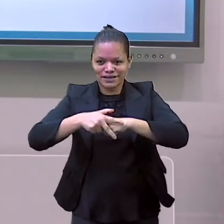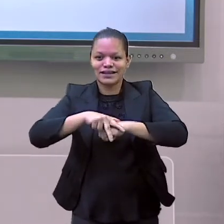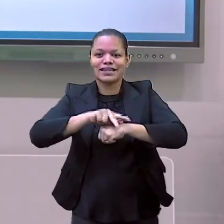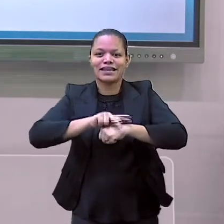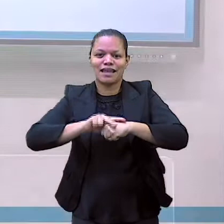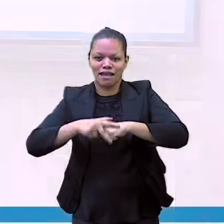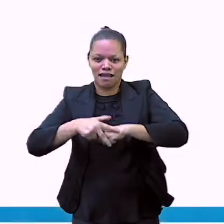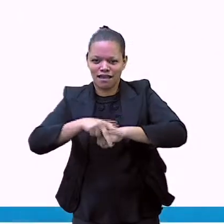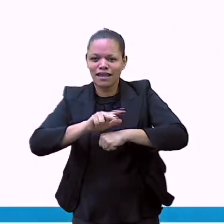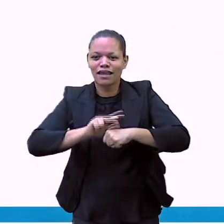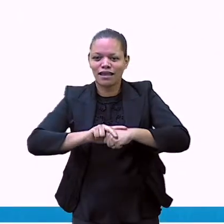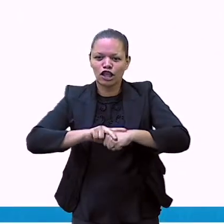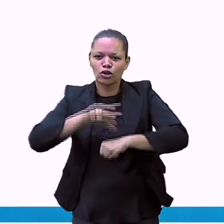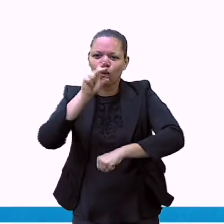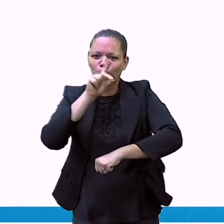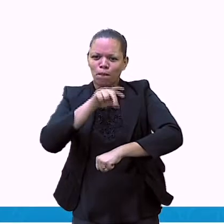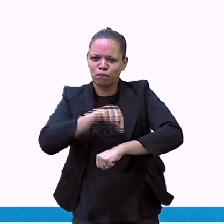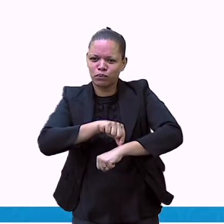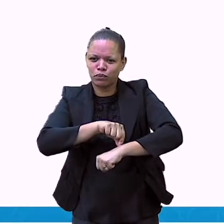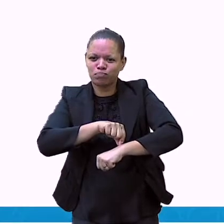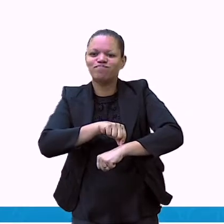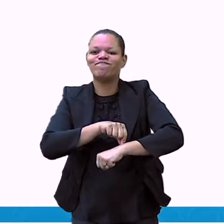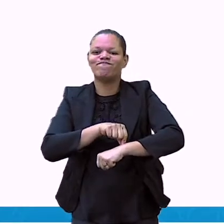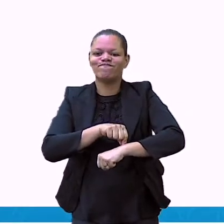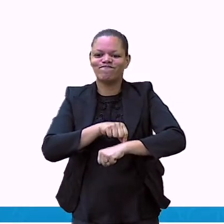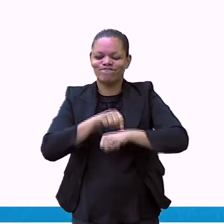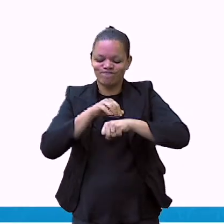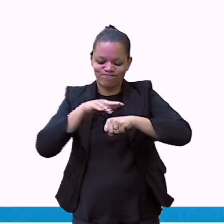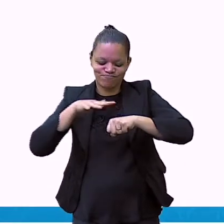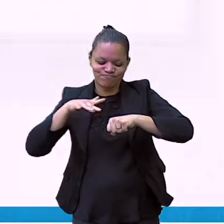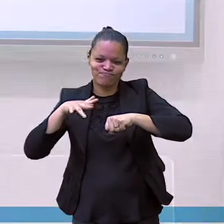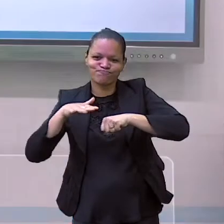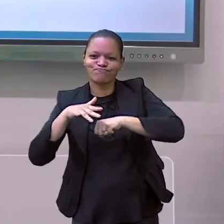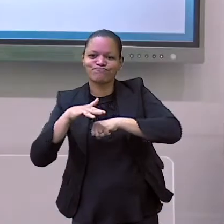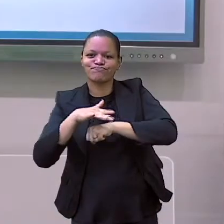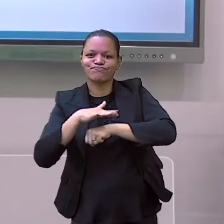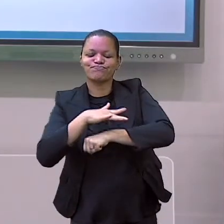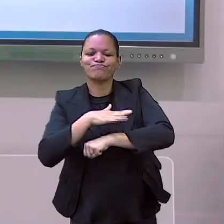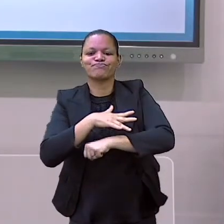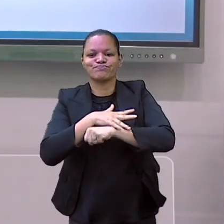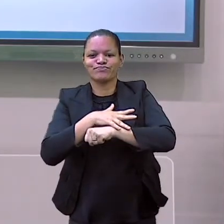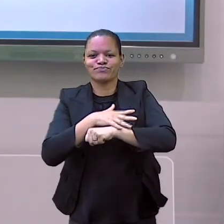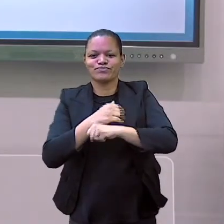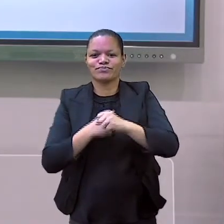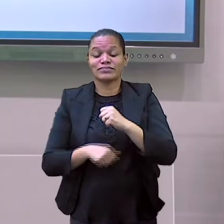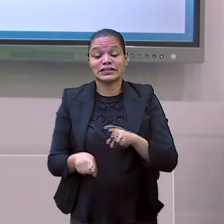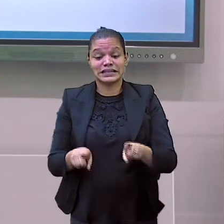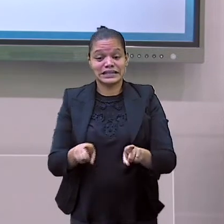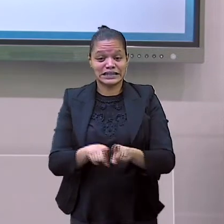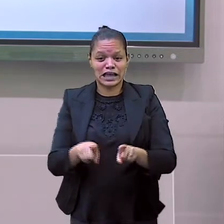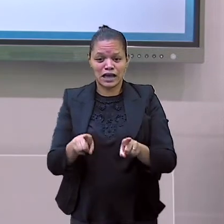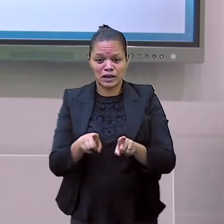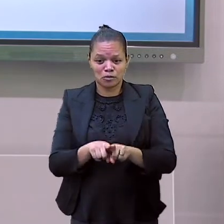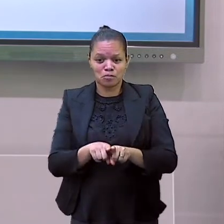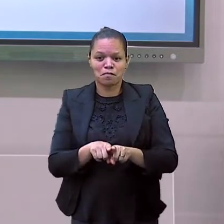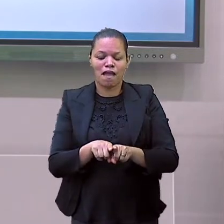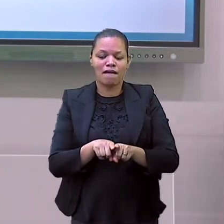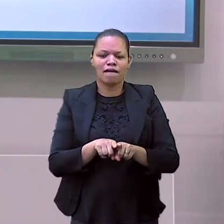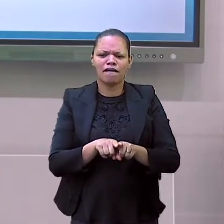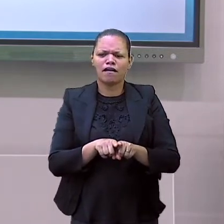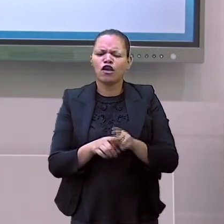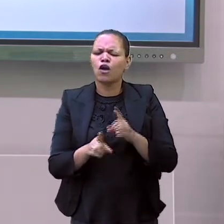As bactérias estão presentes na água, no ar e no solo. No ar, a